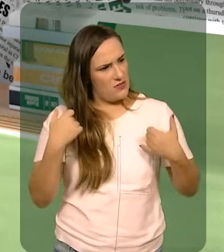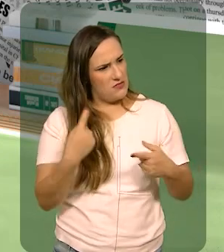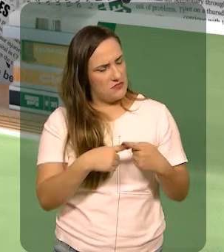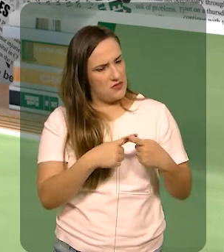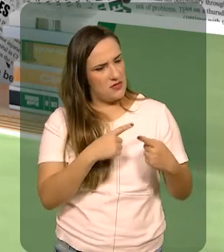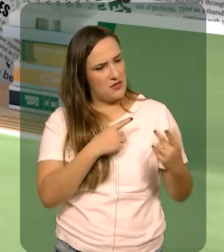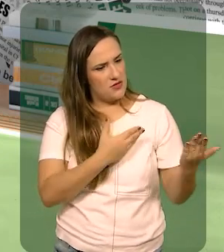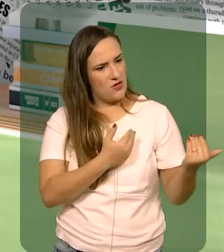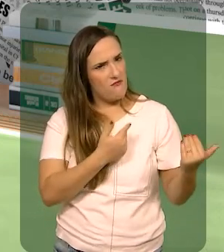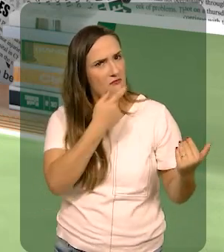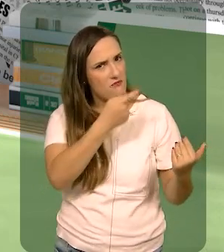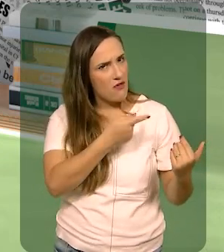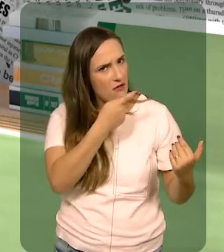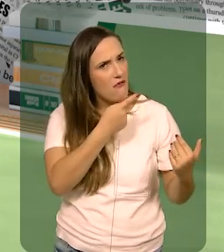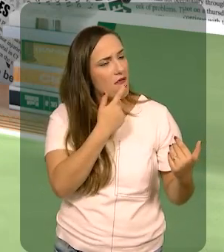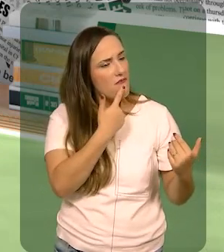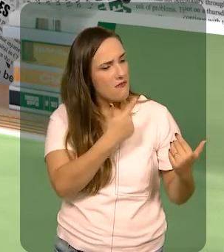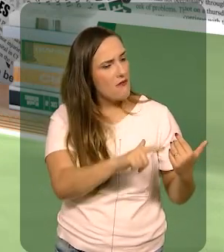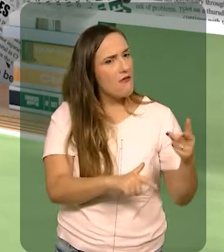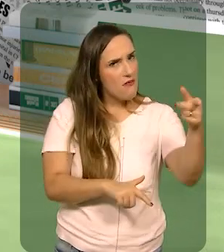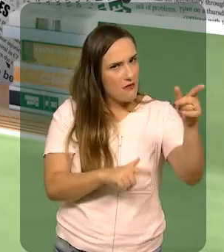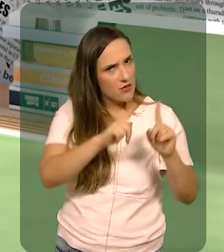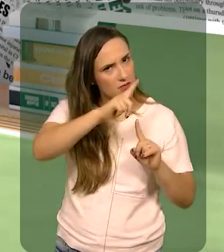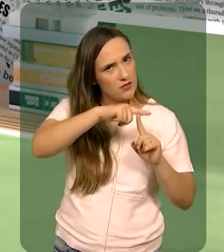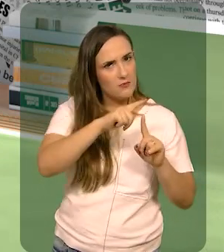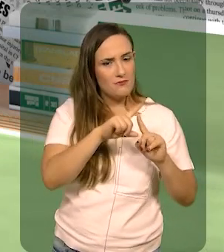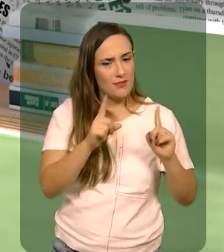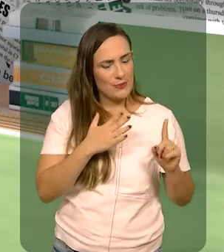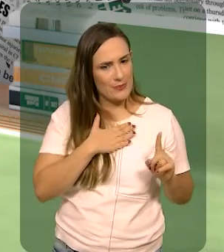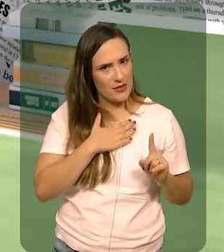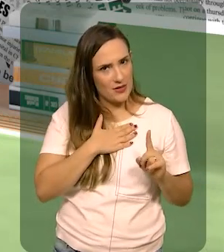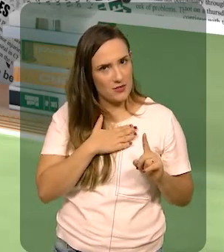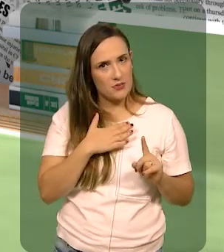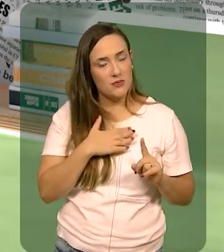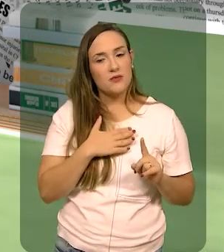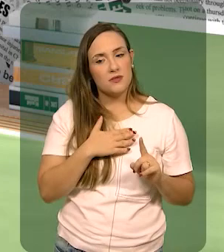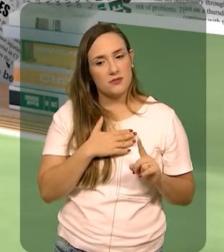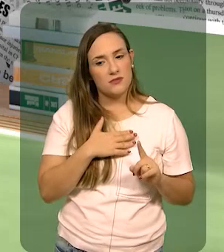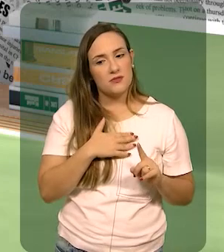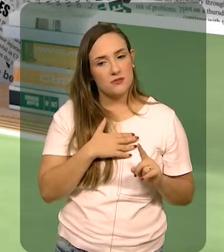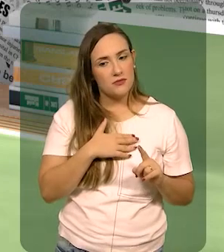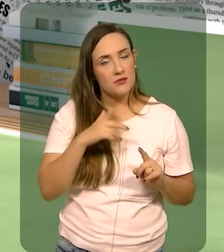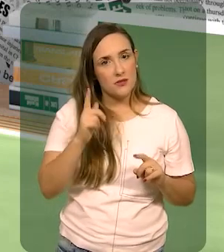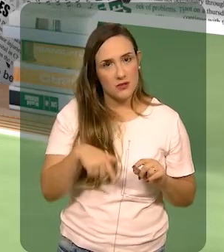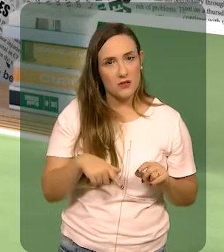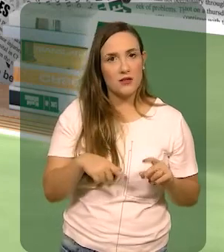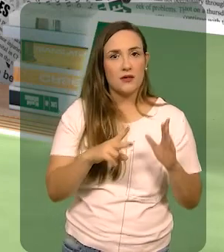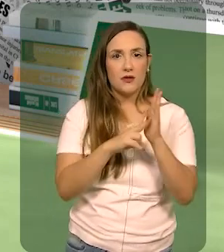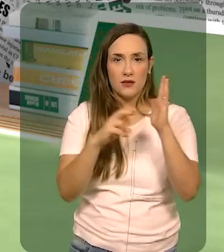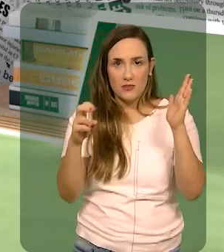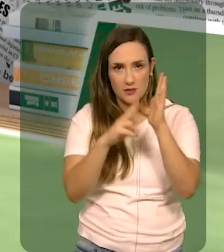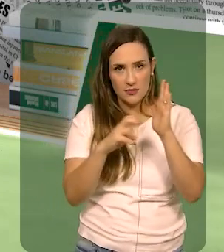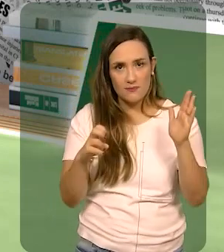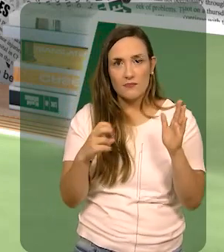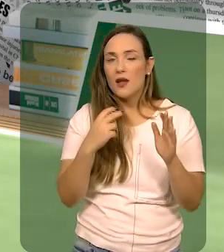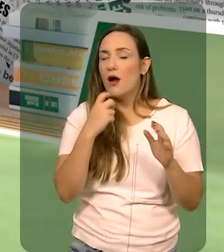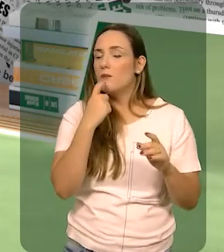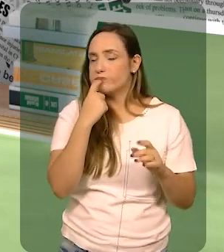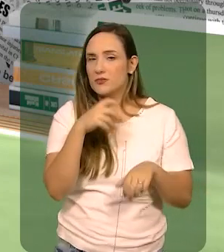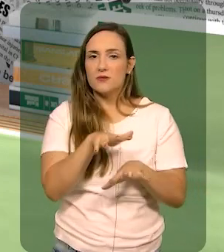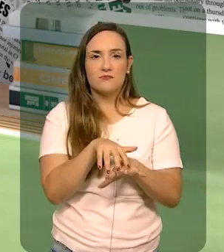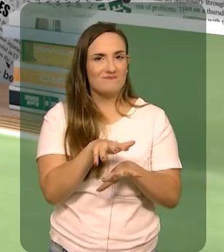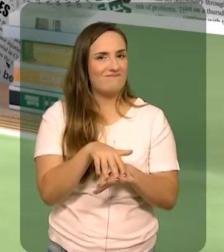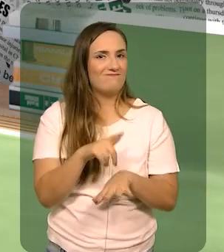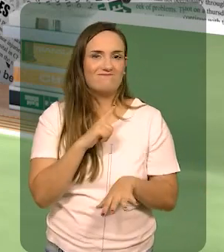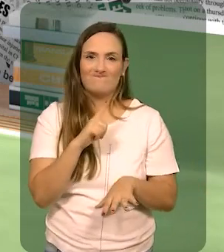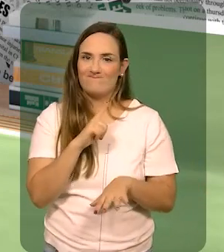sente orgulhoso, que tem pessoas jovens que falam, mas ali da realidade minha, do município, da terra indígena Buriti, de Dois Irmãos do Buriti,